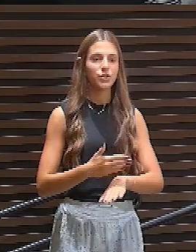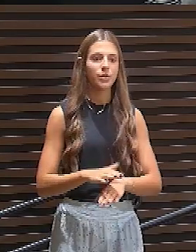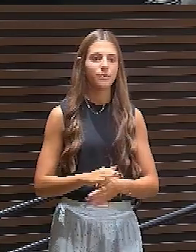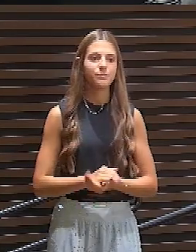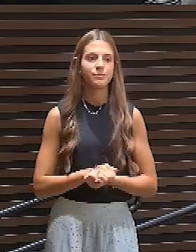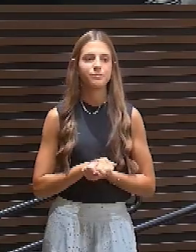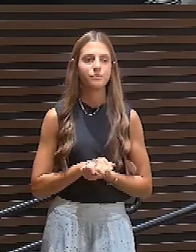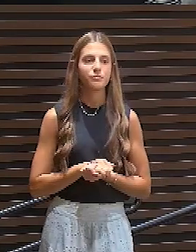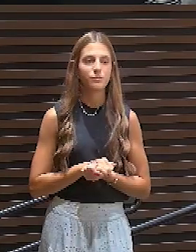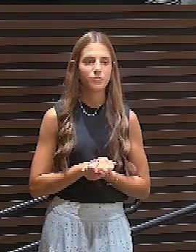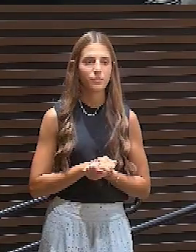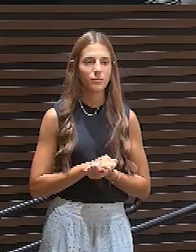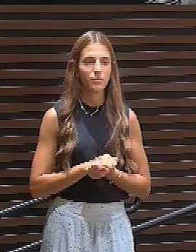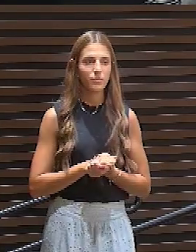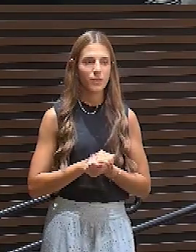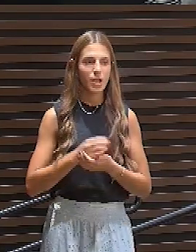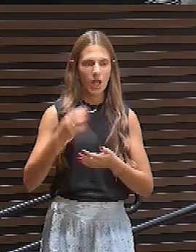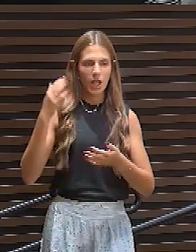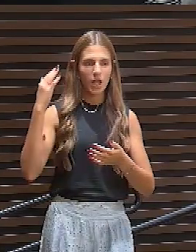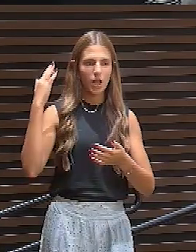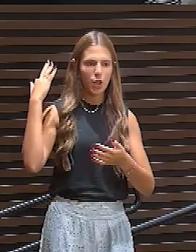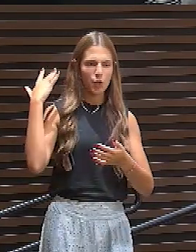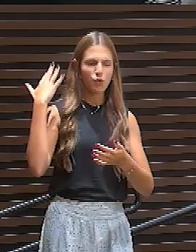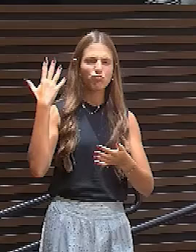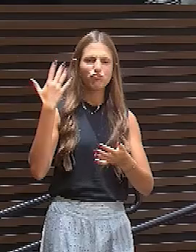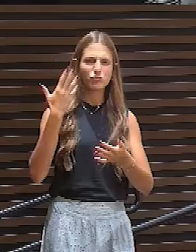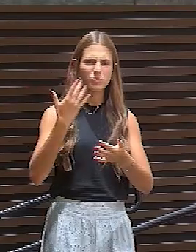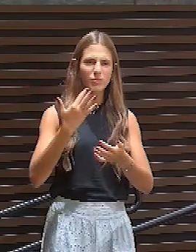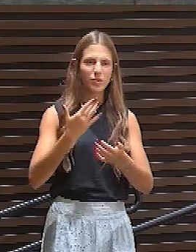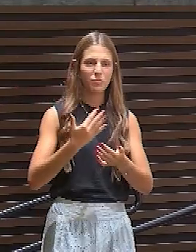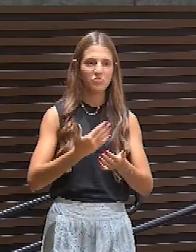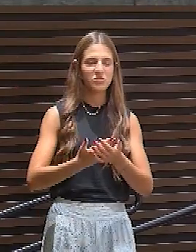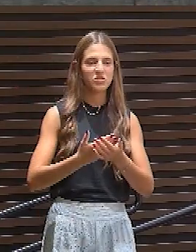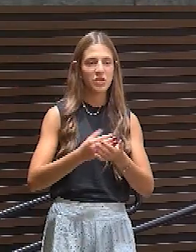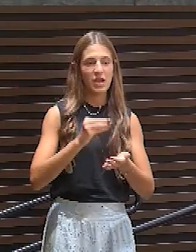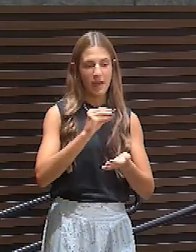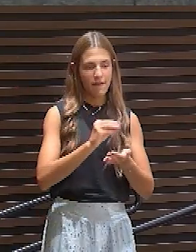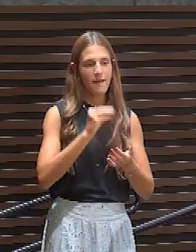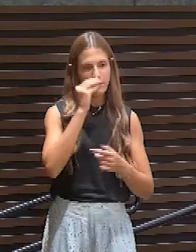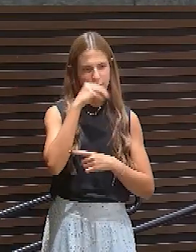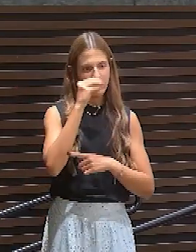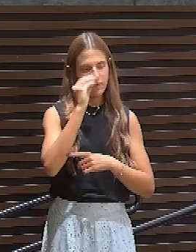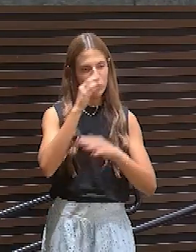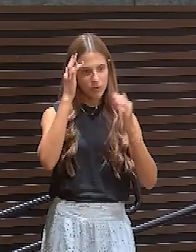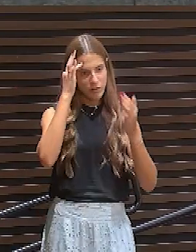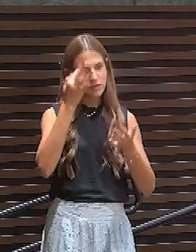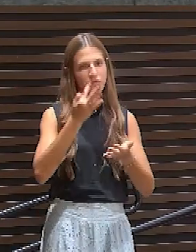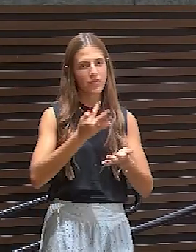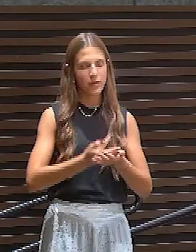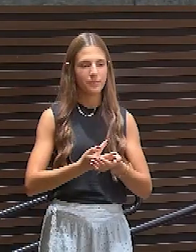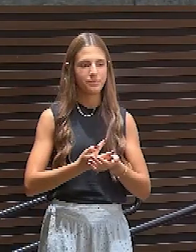Em um contexto de incredulidade e corrupção. A situação